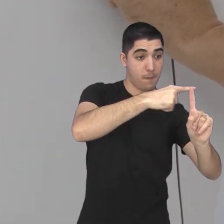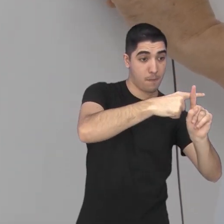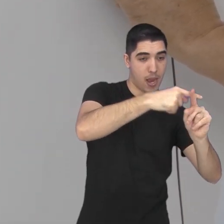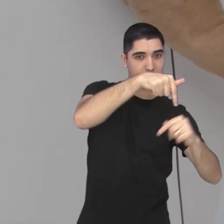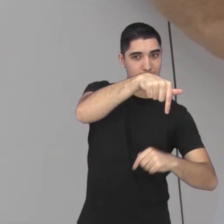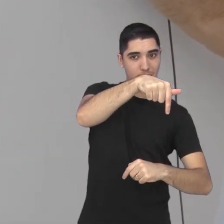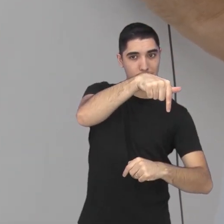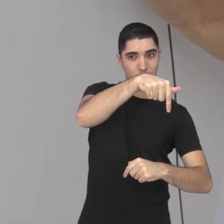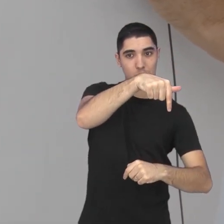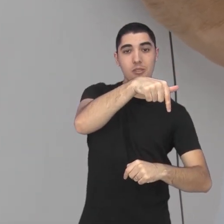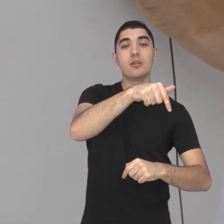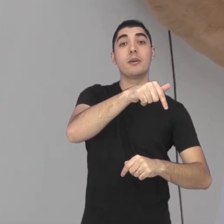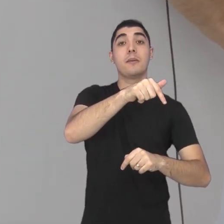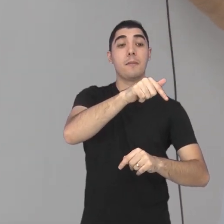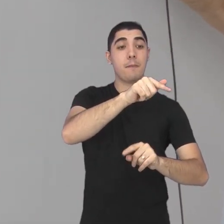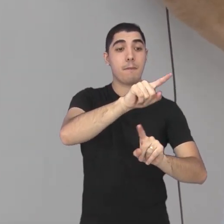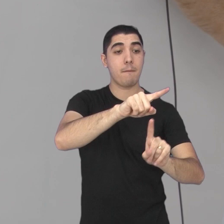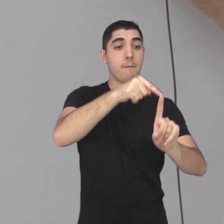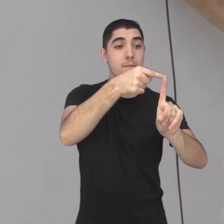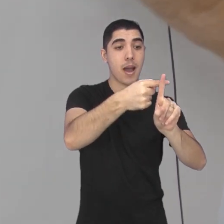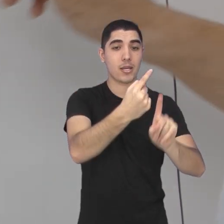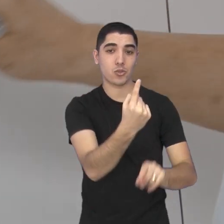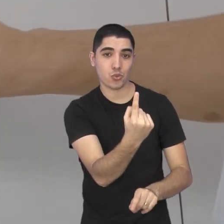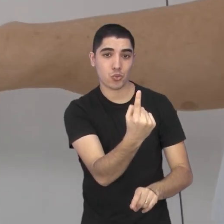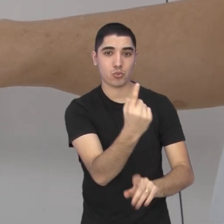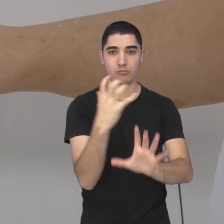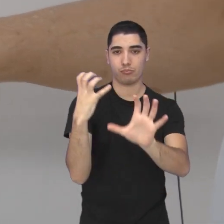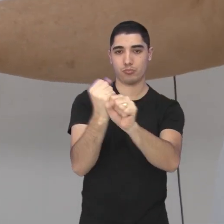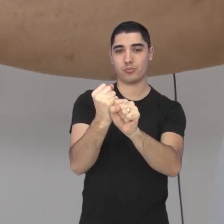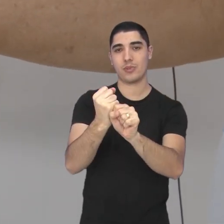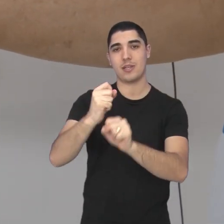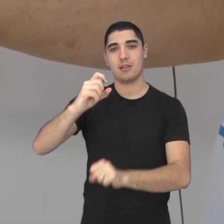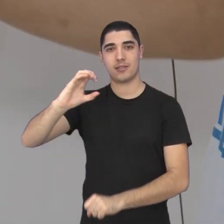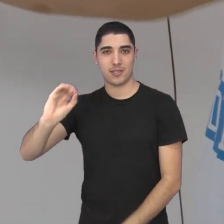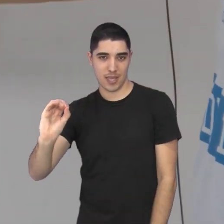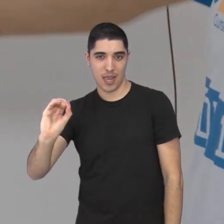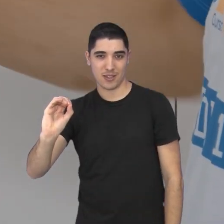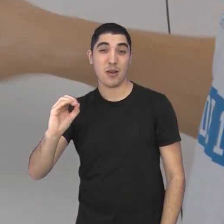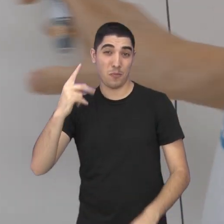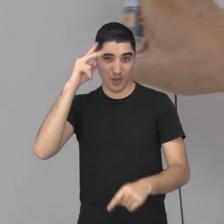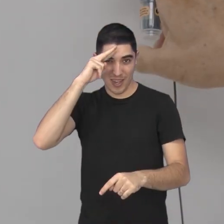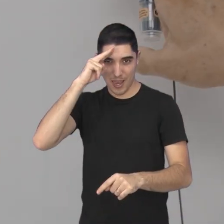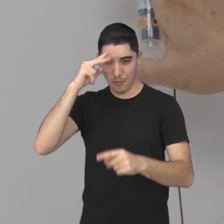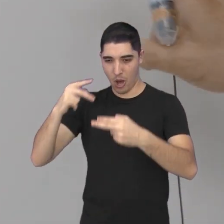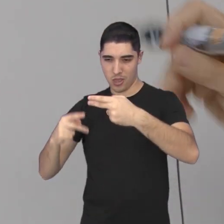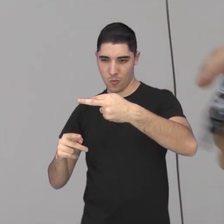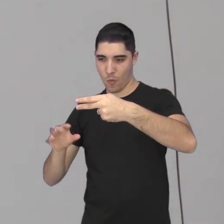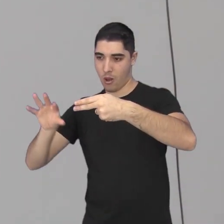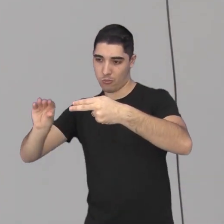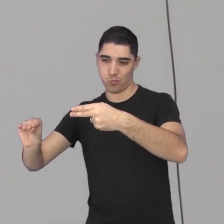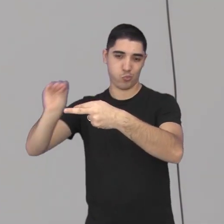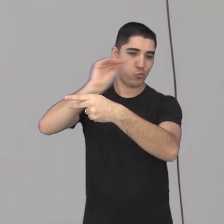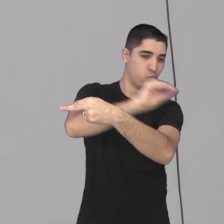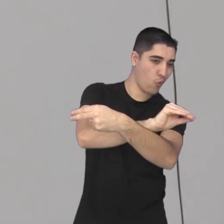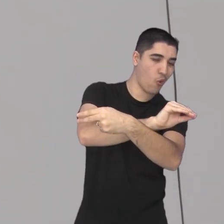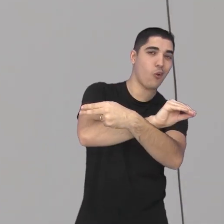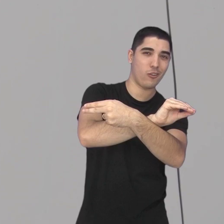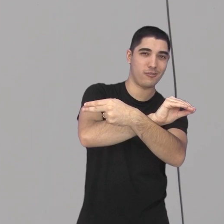mais 1 igual a 0. Ok? Porque foi todo mundo desse lado para lá, sobrou 0 aqui.